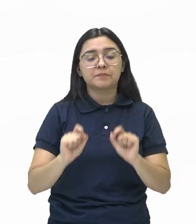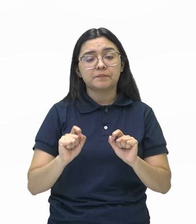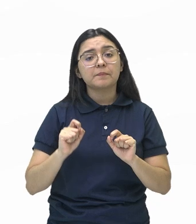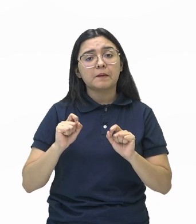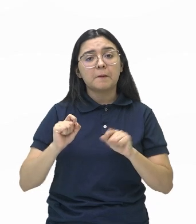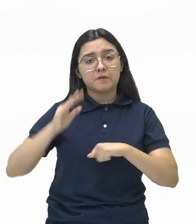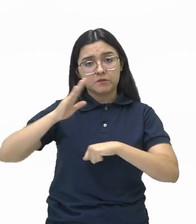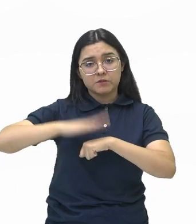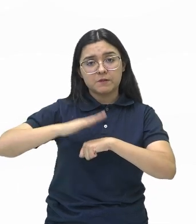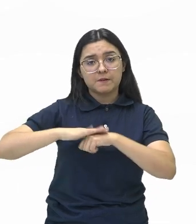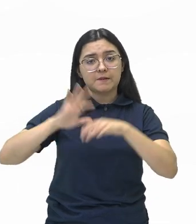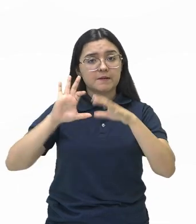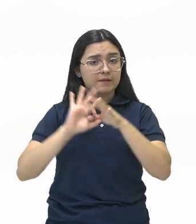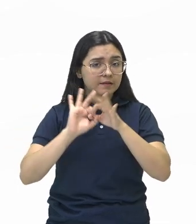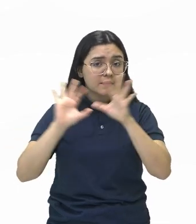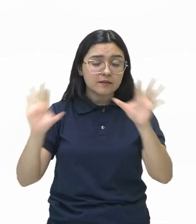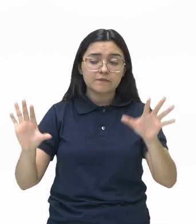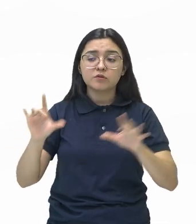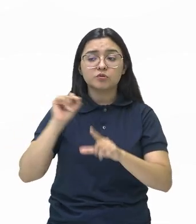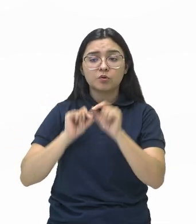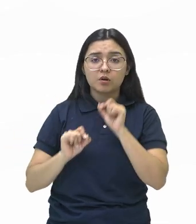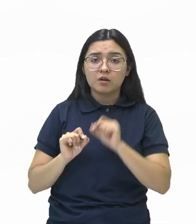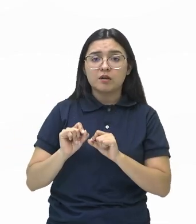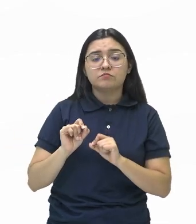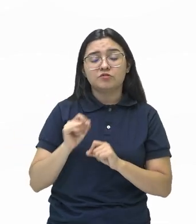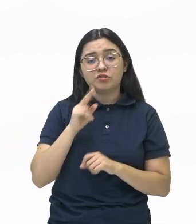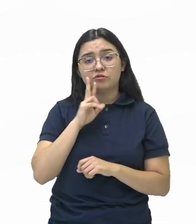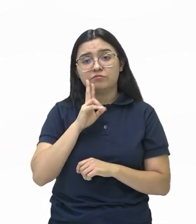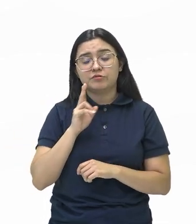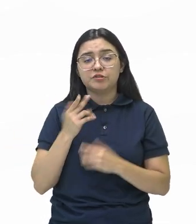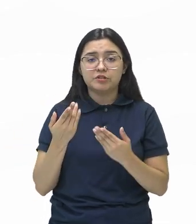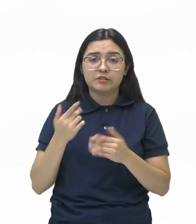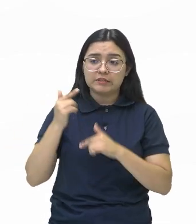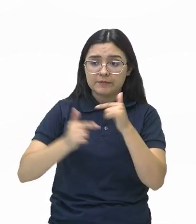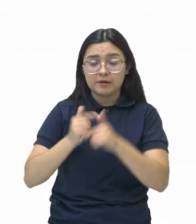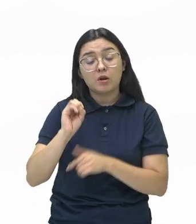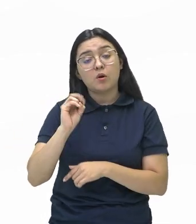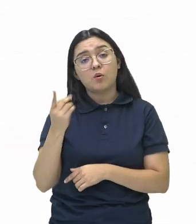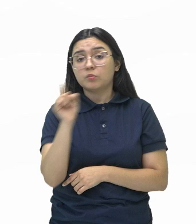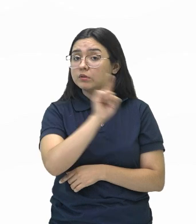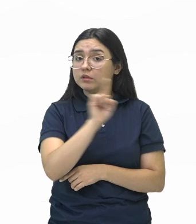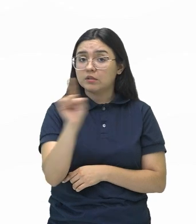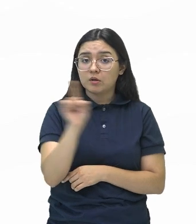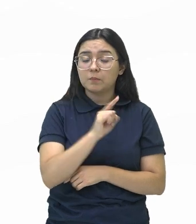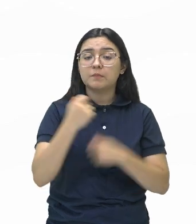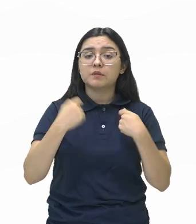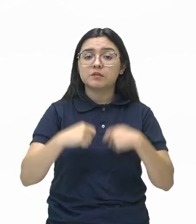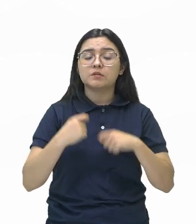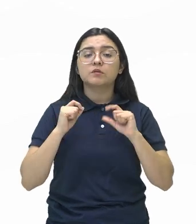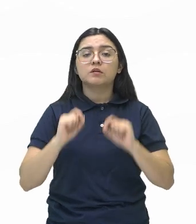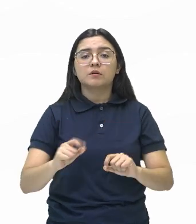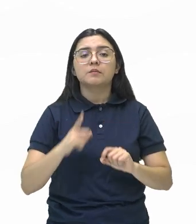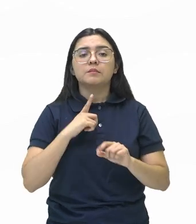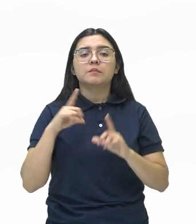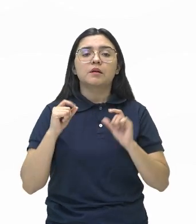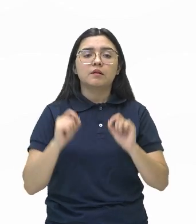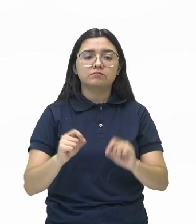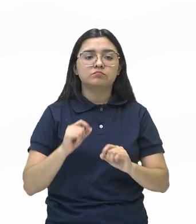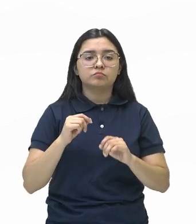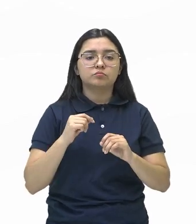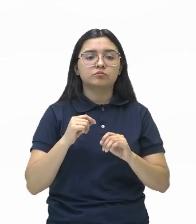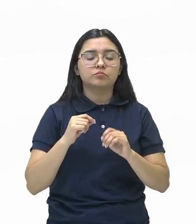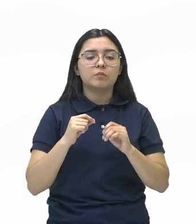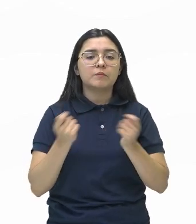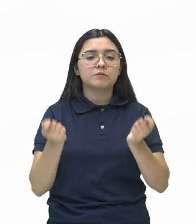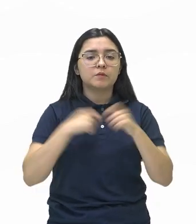liberdade de escolher, de dizer não. E deve ser desenvolvido para construir uma sociedade livre e